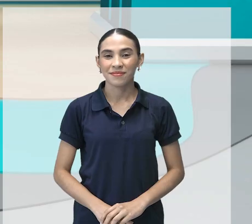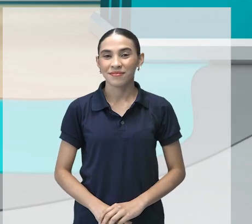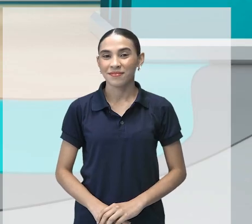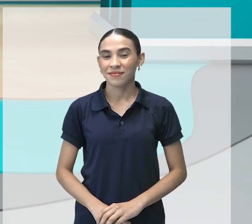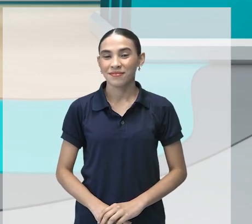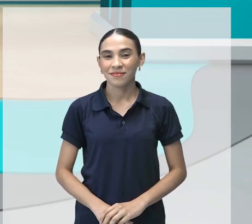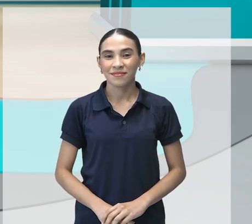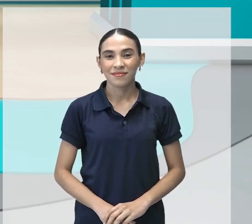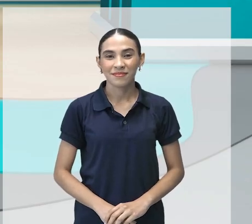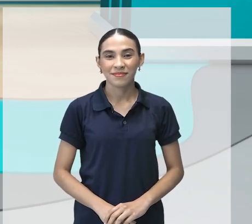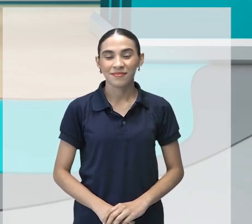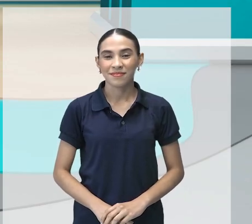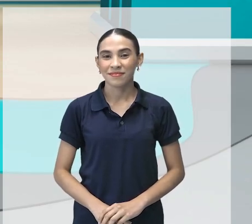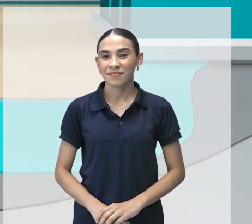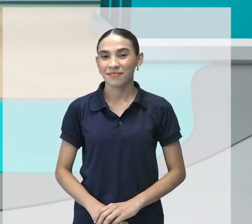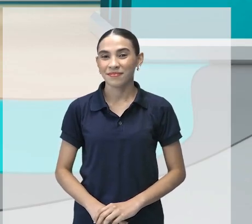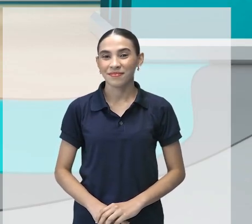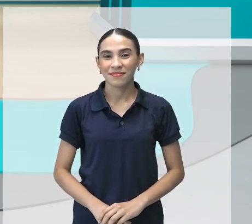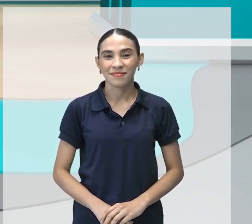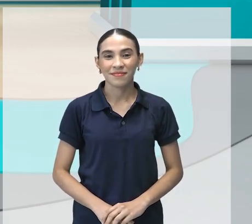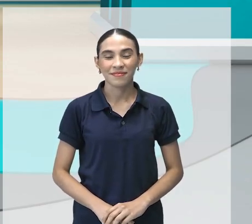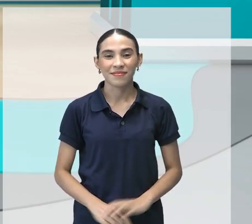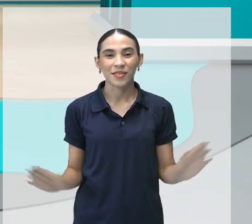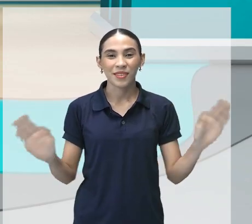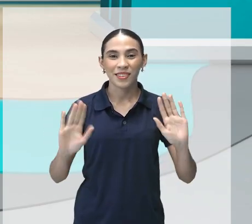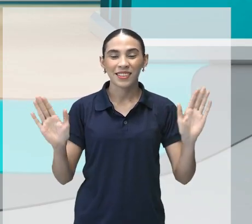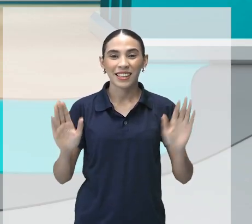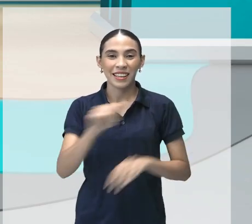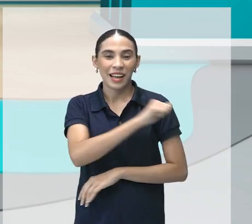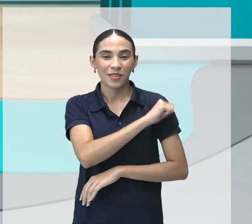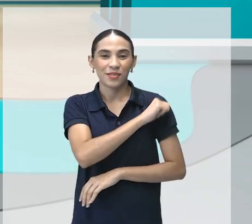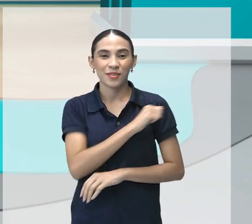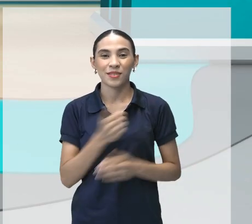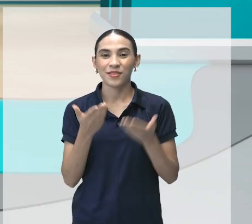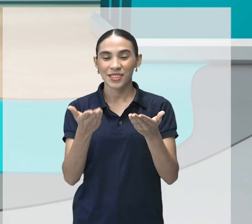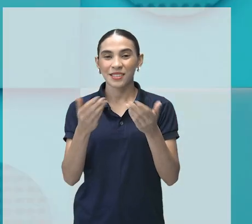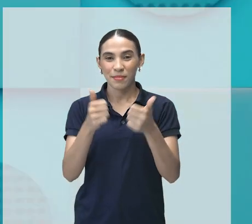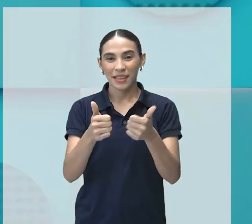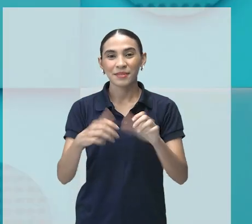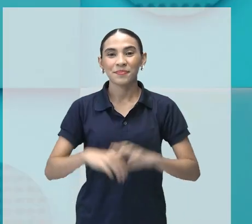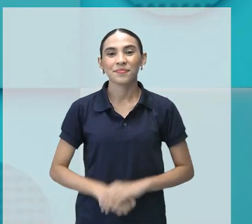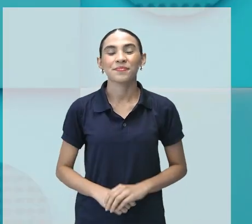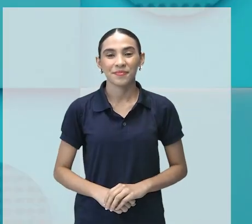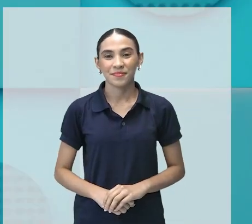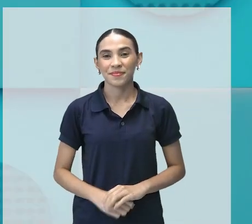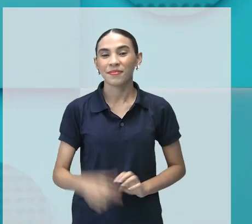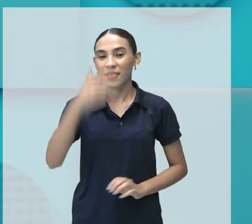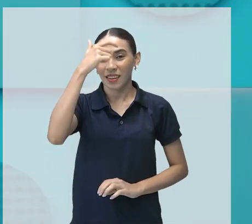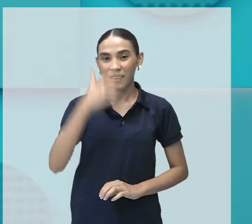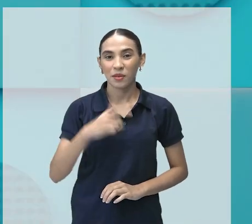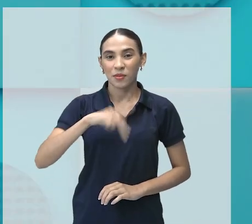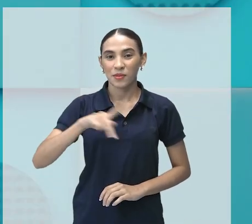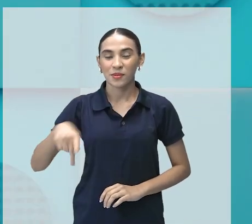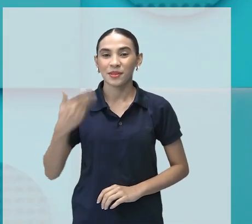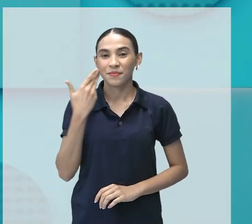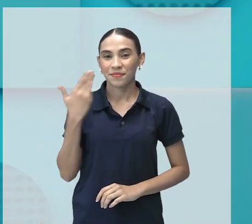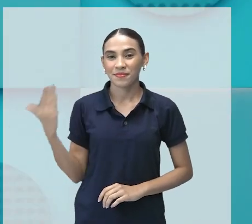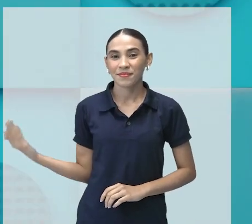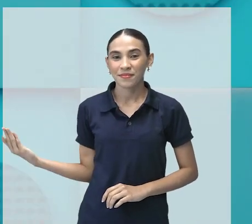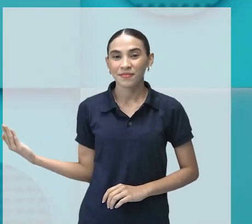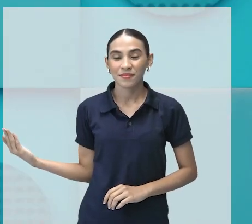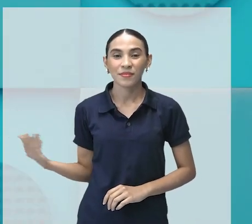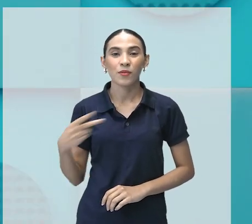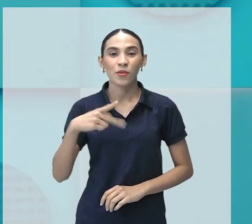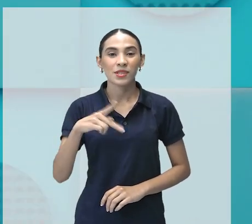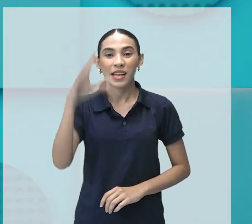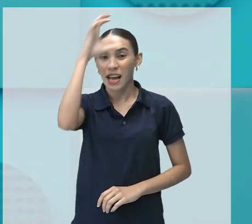Hi everyone, how you doing? Oi pessoal, como é que vocês estão? Eu sou a professora Cristiane Mourão e vocês